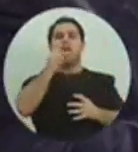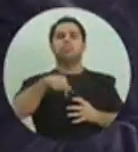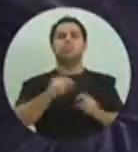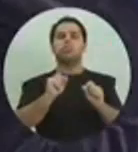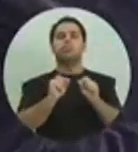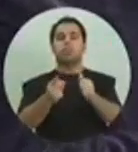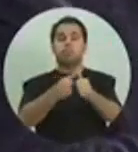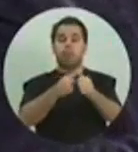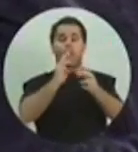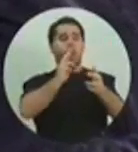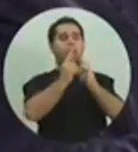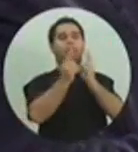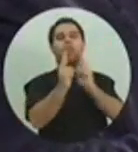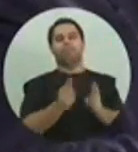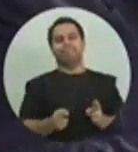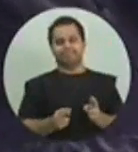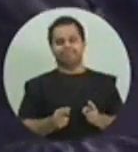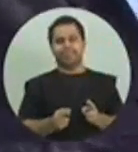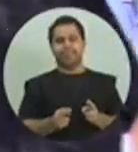chama-se murmuração.